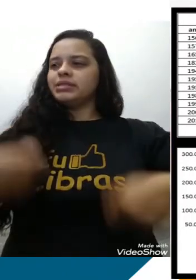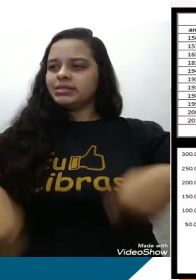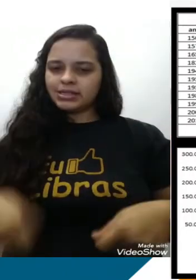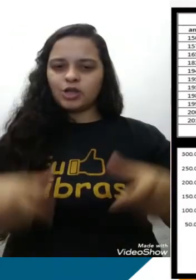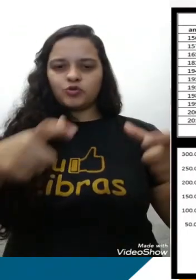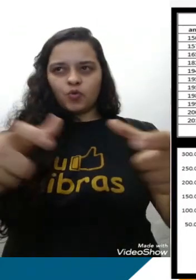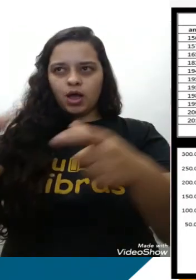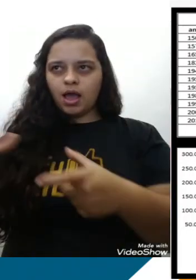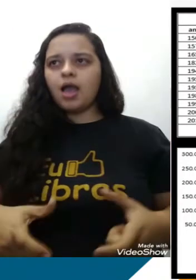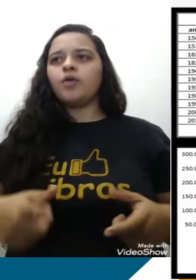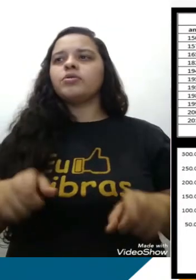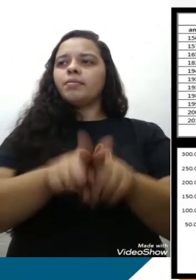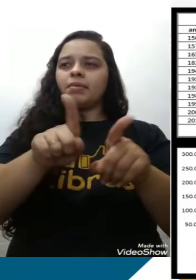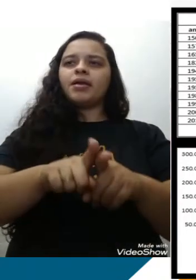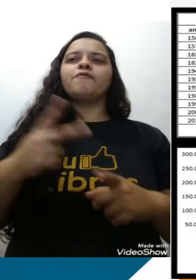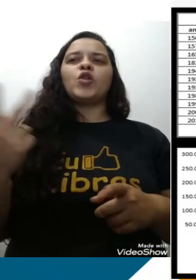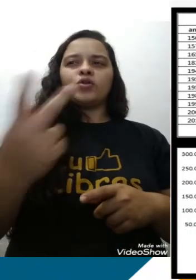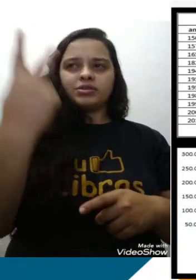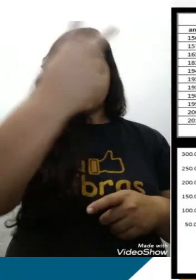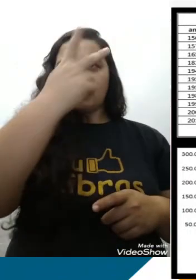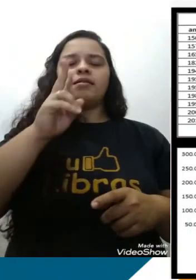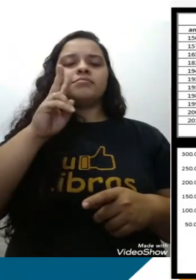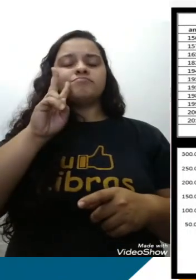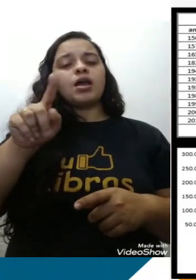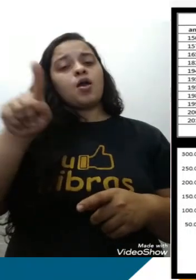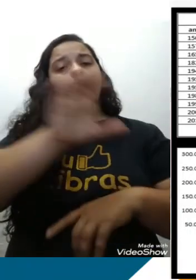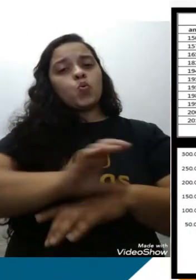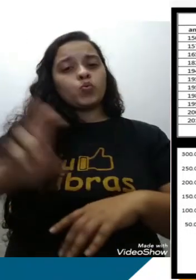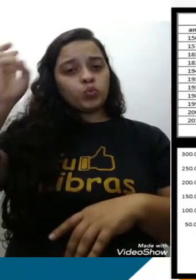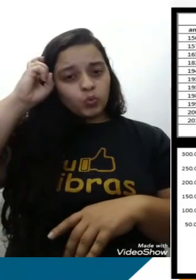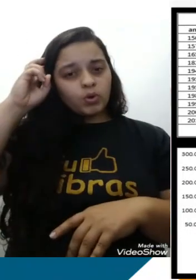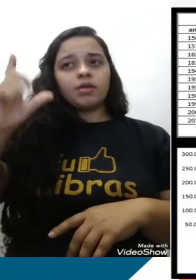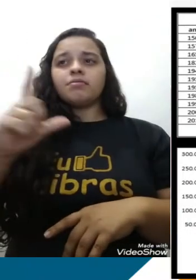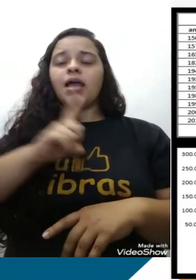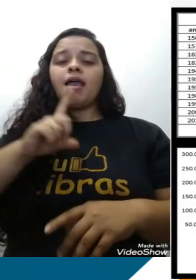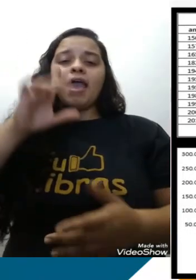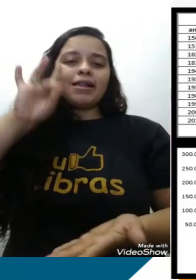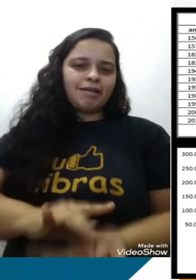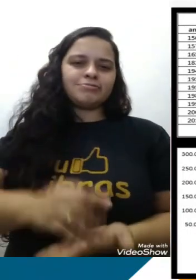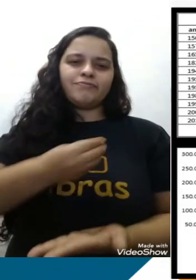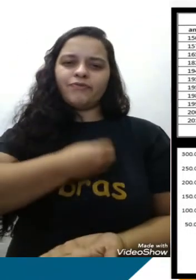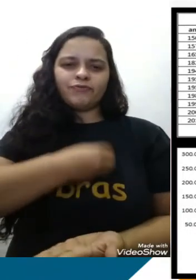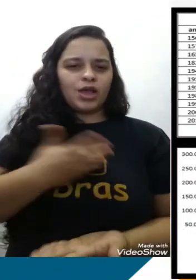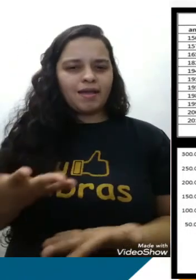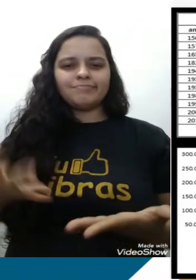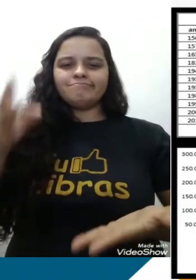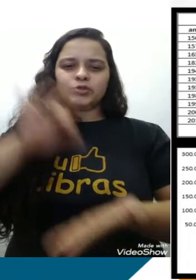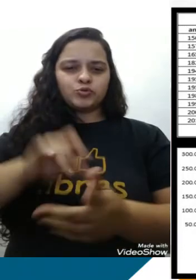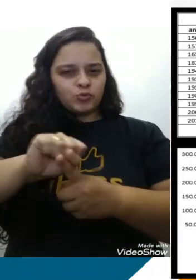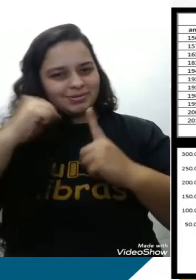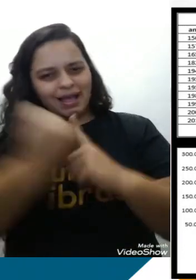suas necessidades locais, e valorizar que a cultura indígena é uma cultura que faz parte da nossa realidade, da nossa